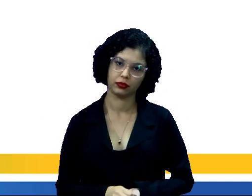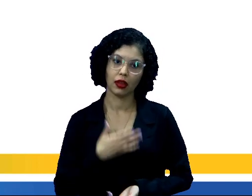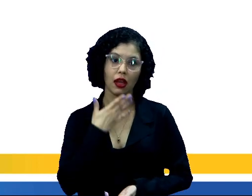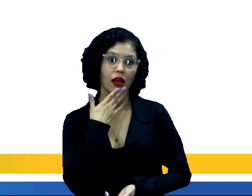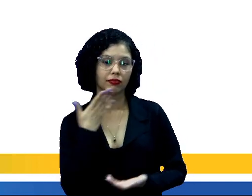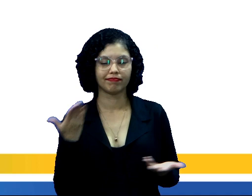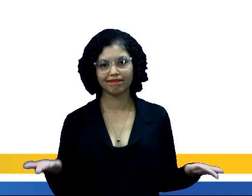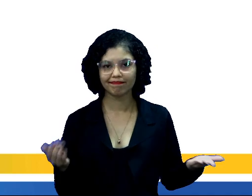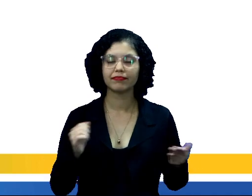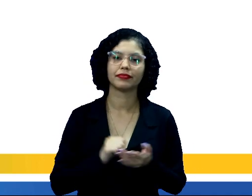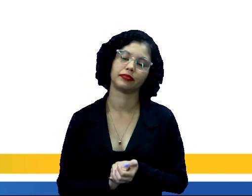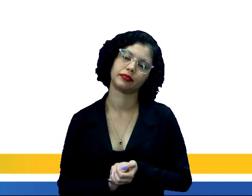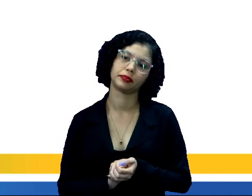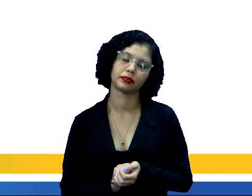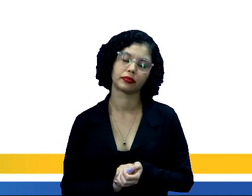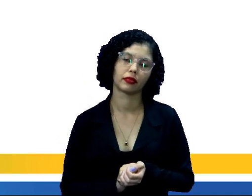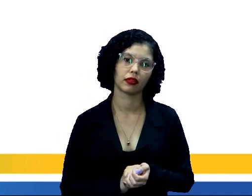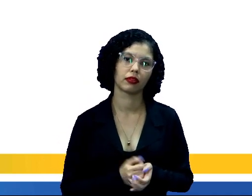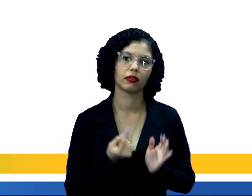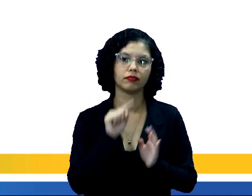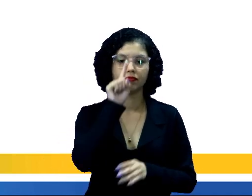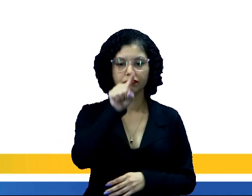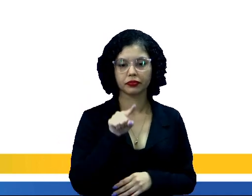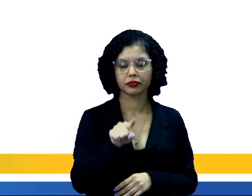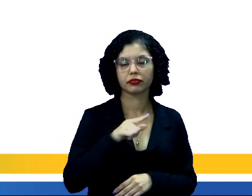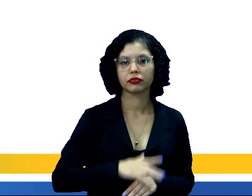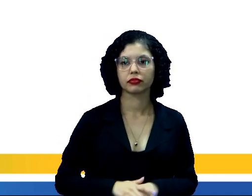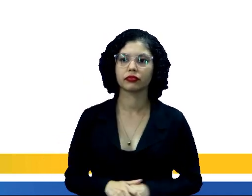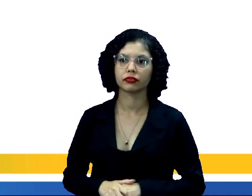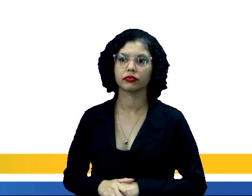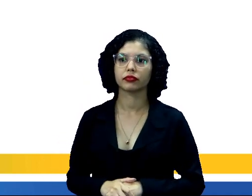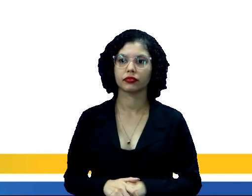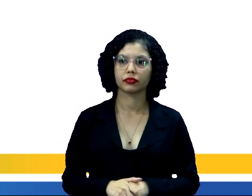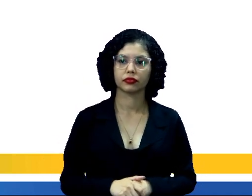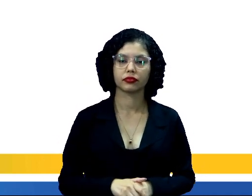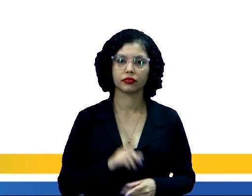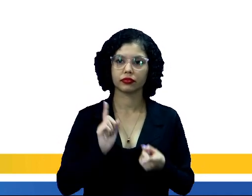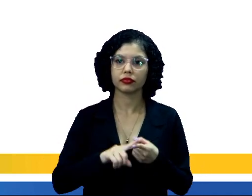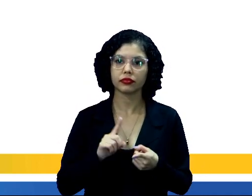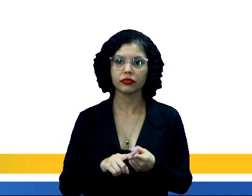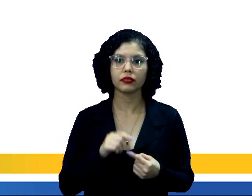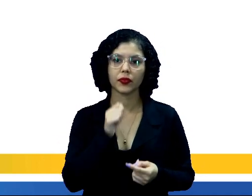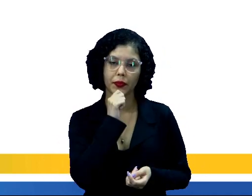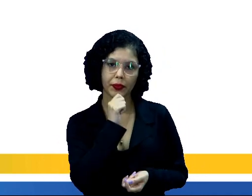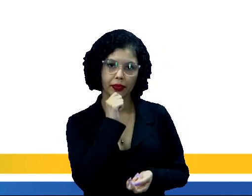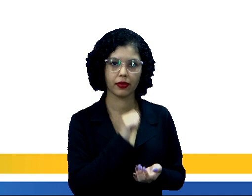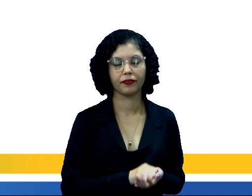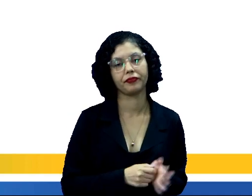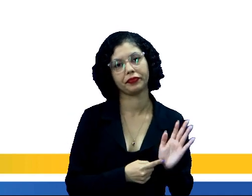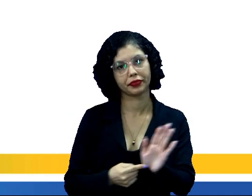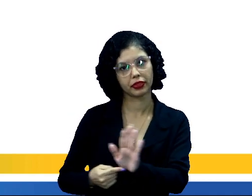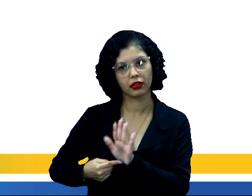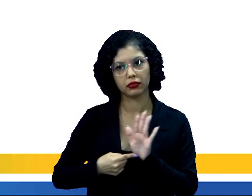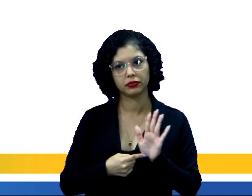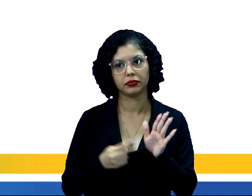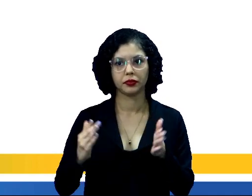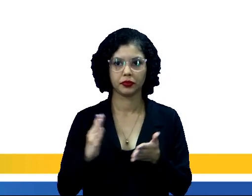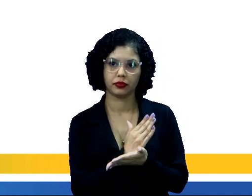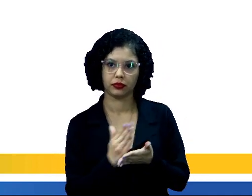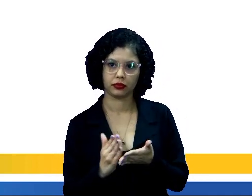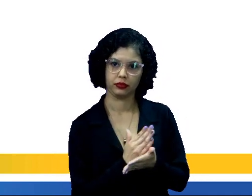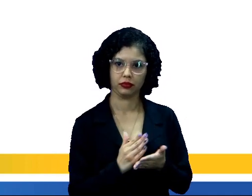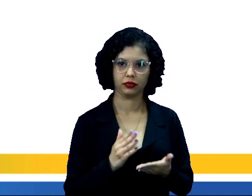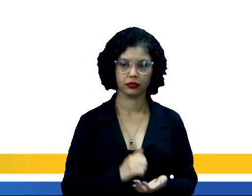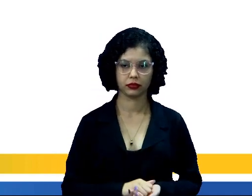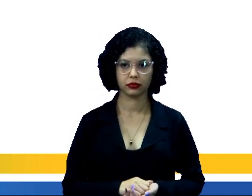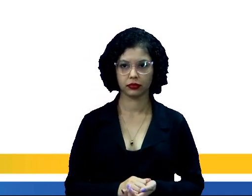oh não, e o ponto de exclamação, porque está se referindo a